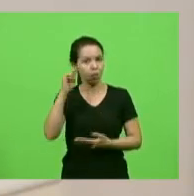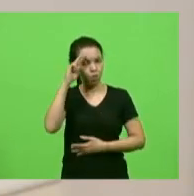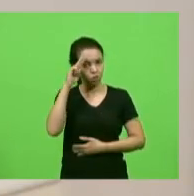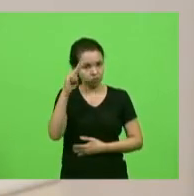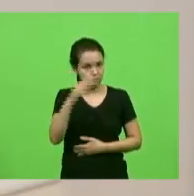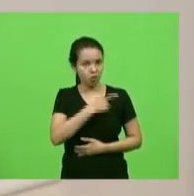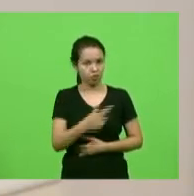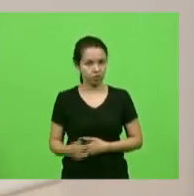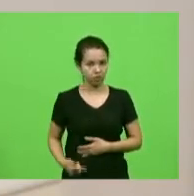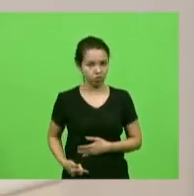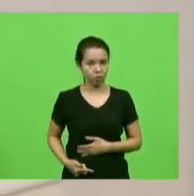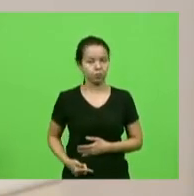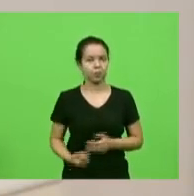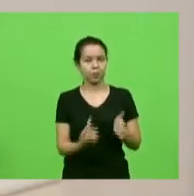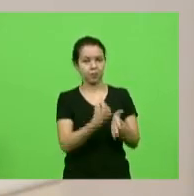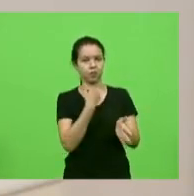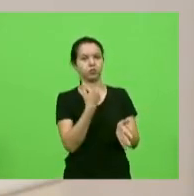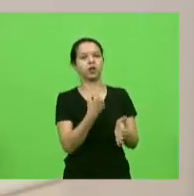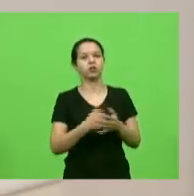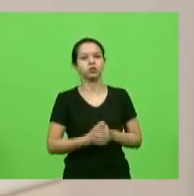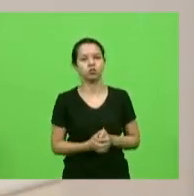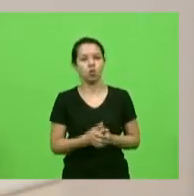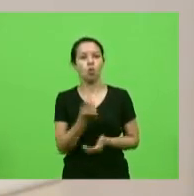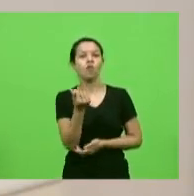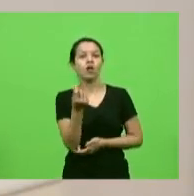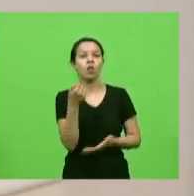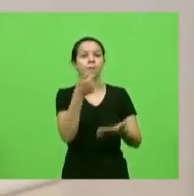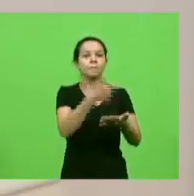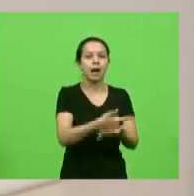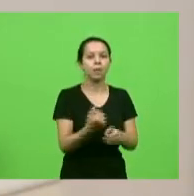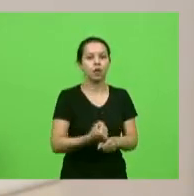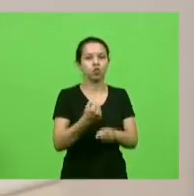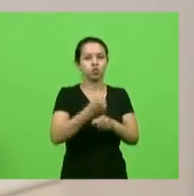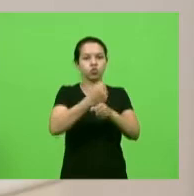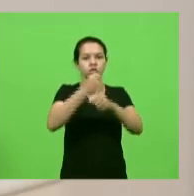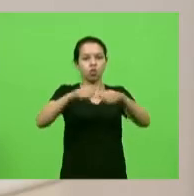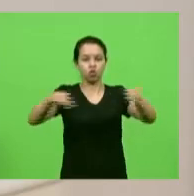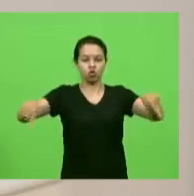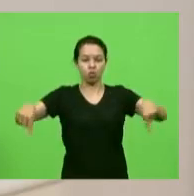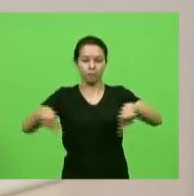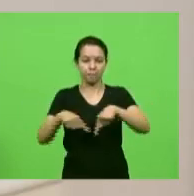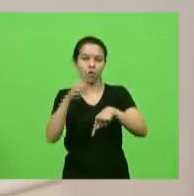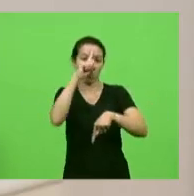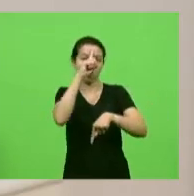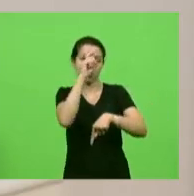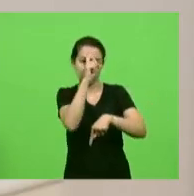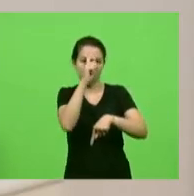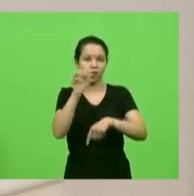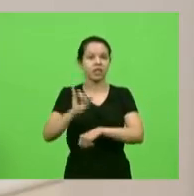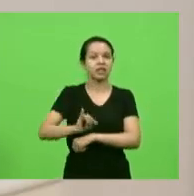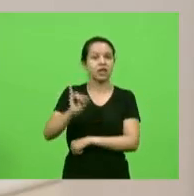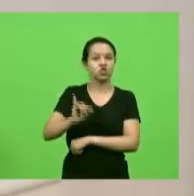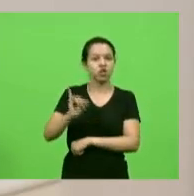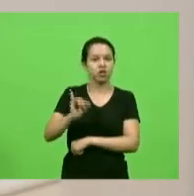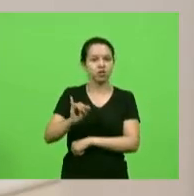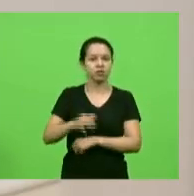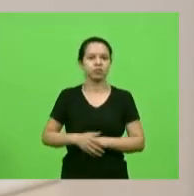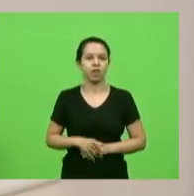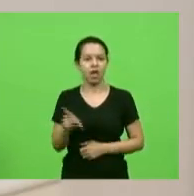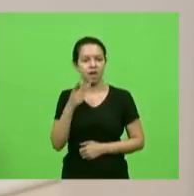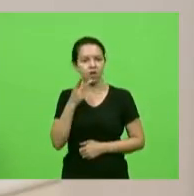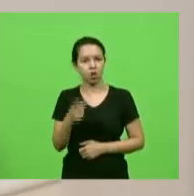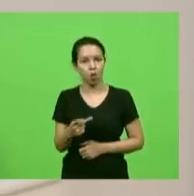quando questionado sobre o valor a ser pago para a construção do hospital de campanha em Itajaí, afirmou que o momento era de